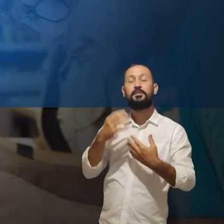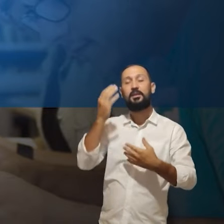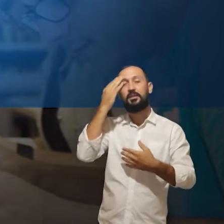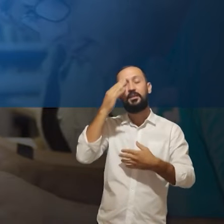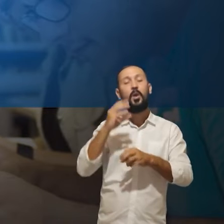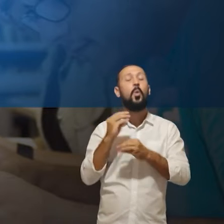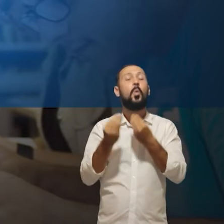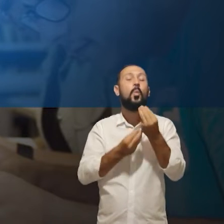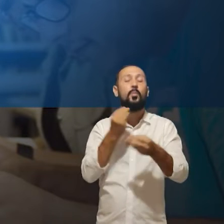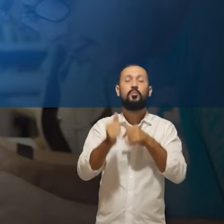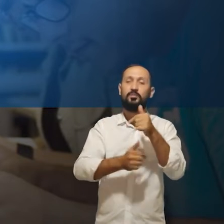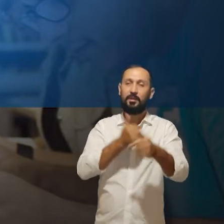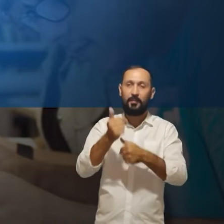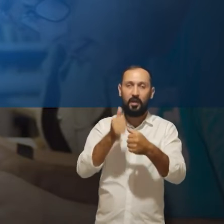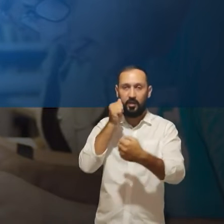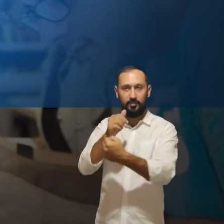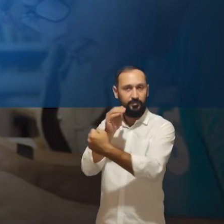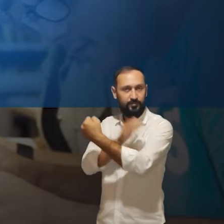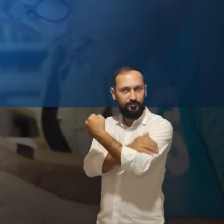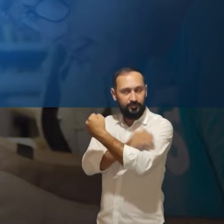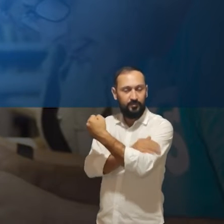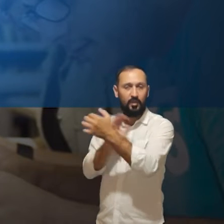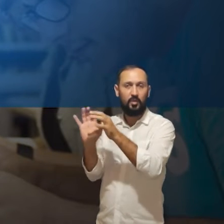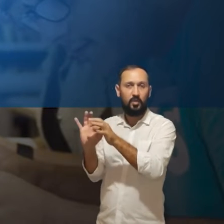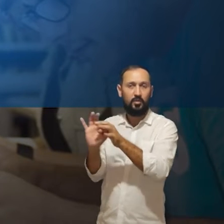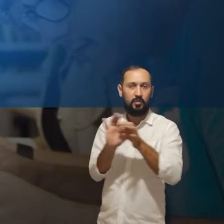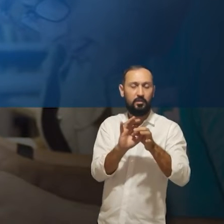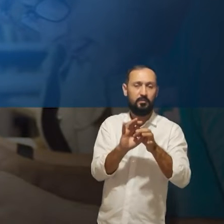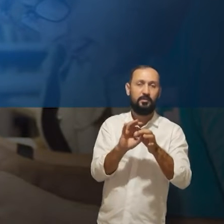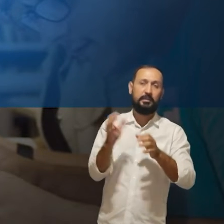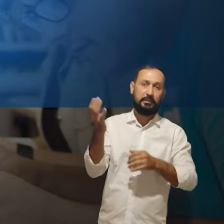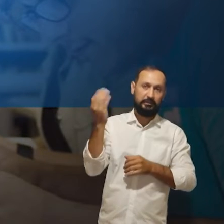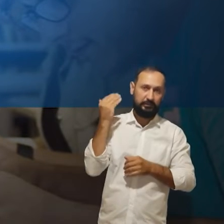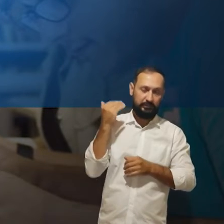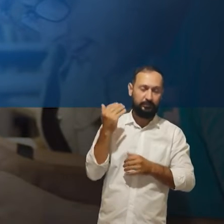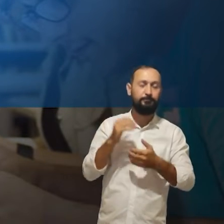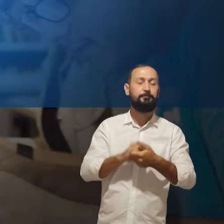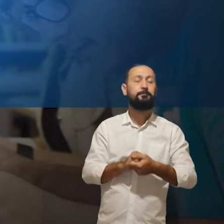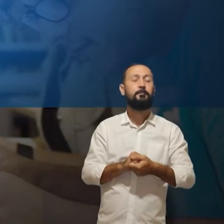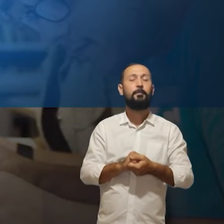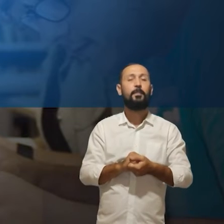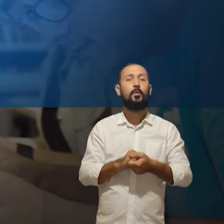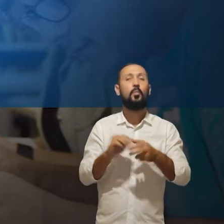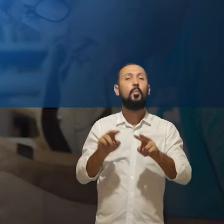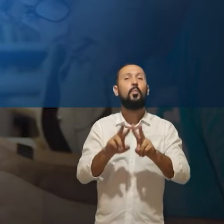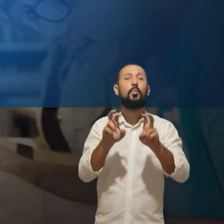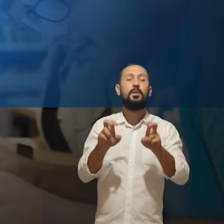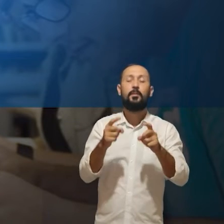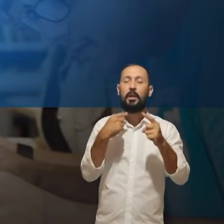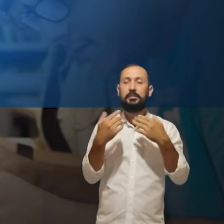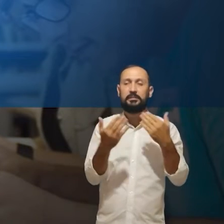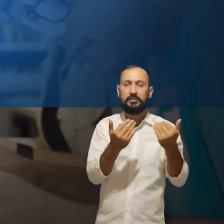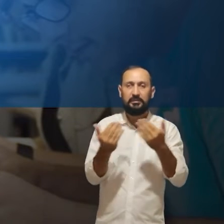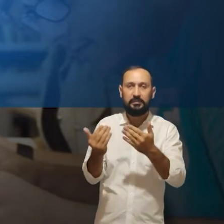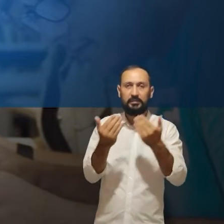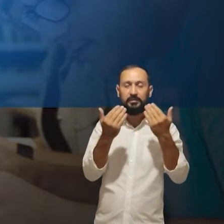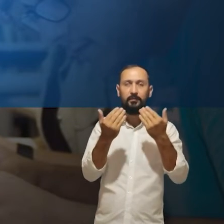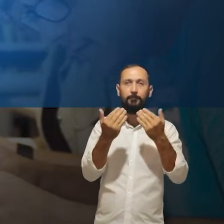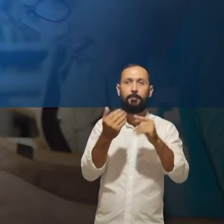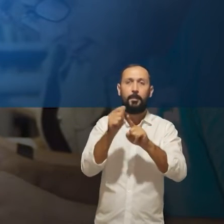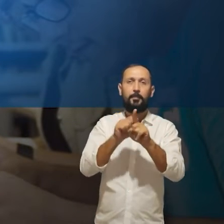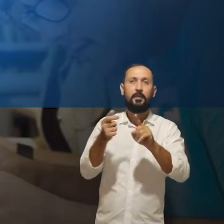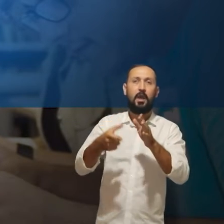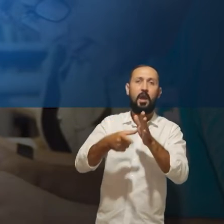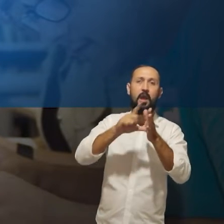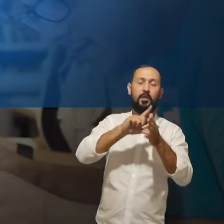momento feminino, principalmente num contexto contemporâneo como estamos, temática que discutimos também no